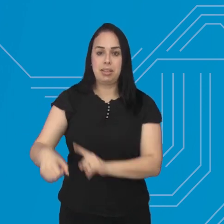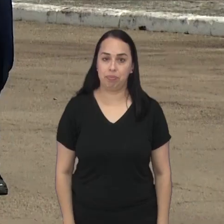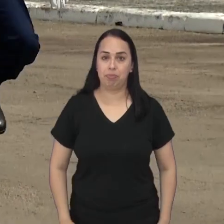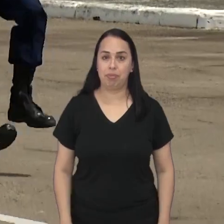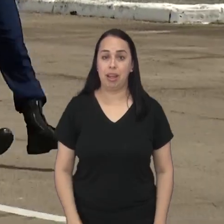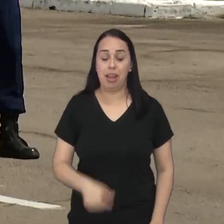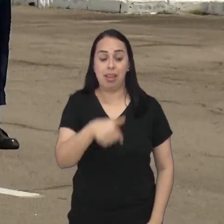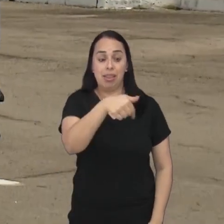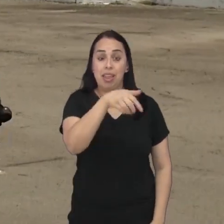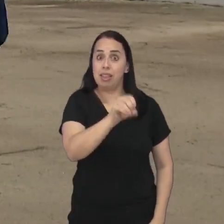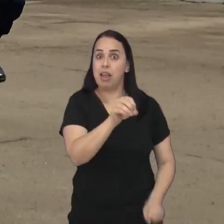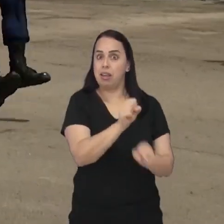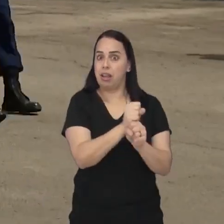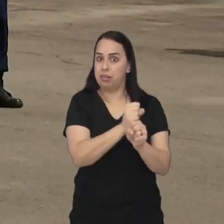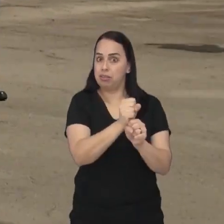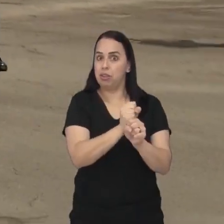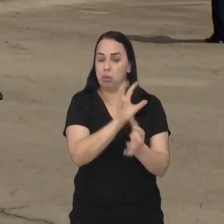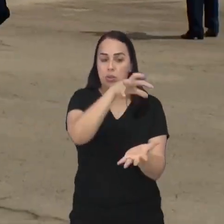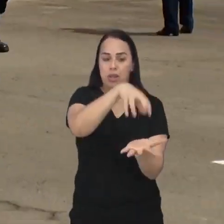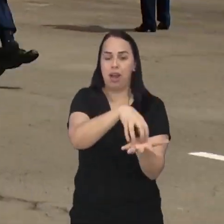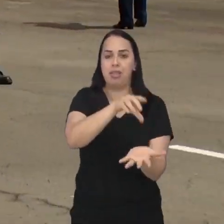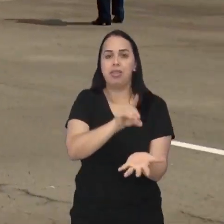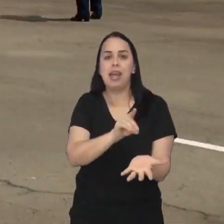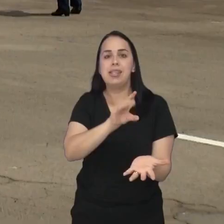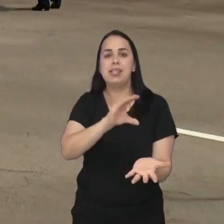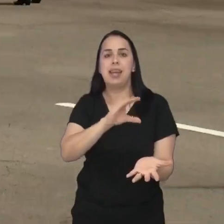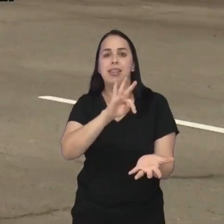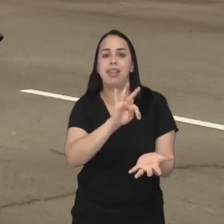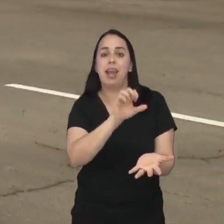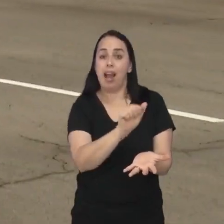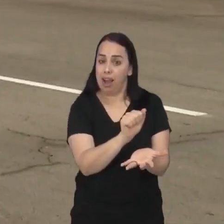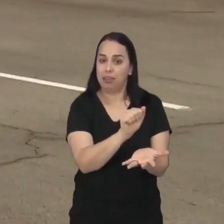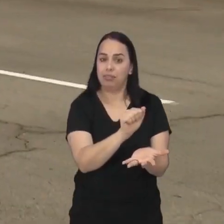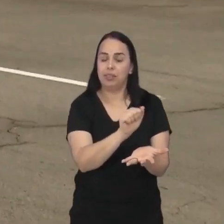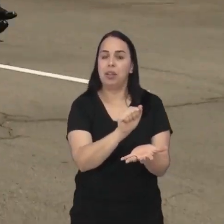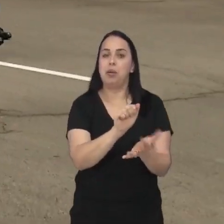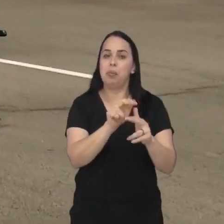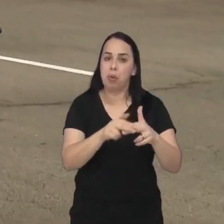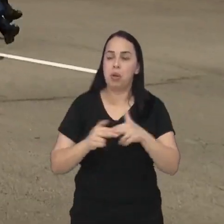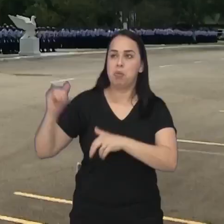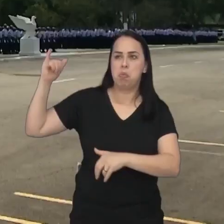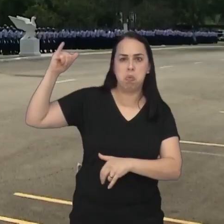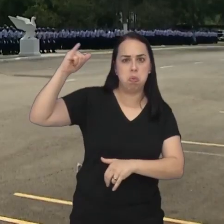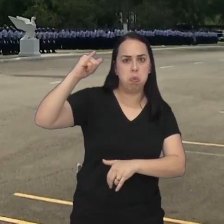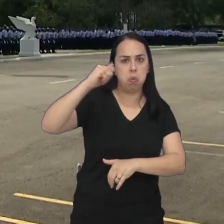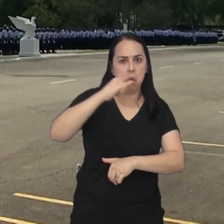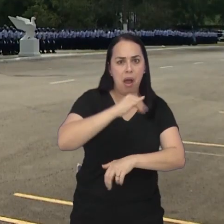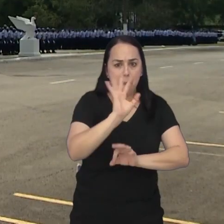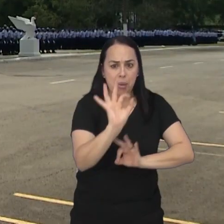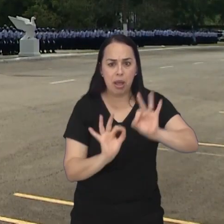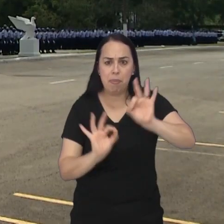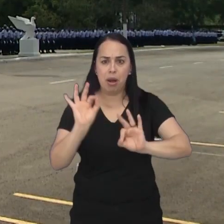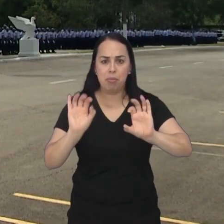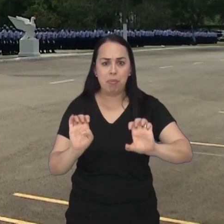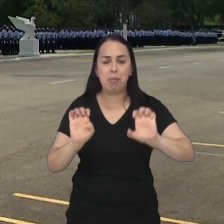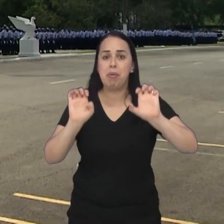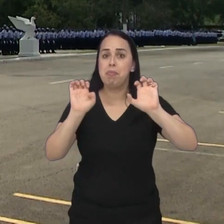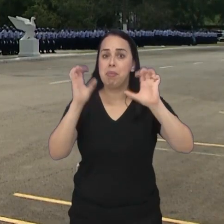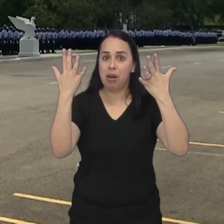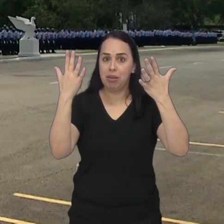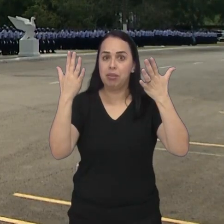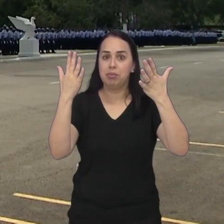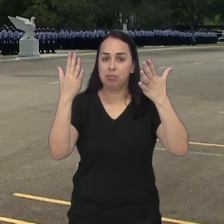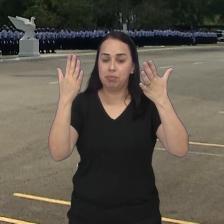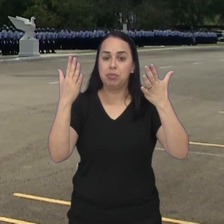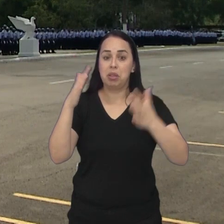civil. Em comemoração aos 70 anos de instalação do DCTA em São José dos Campos, a Aeronáutica promoveu uma cerimônia